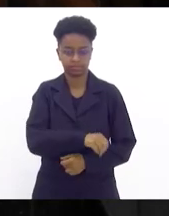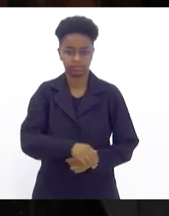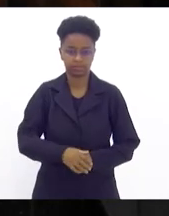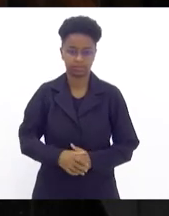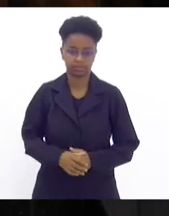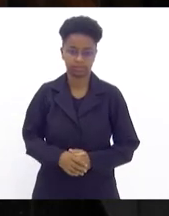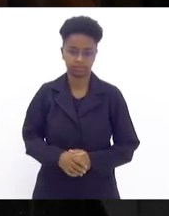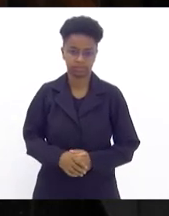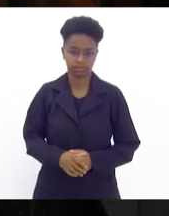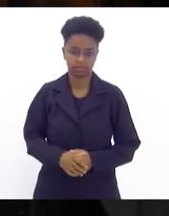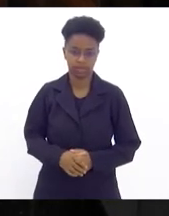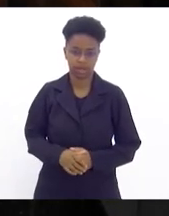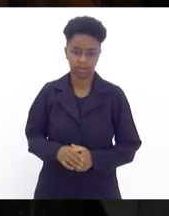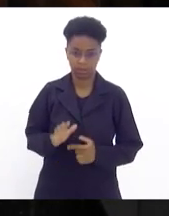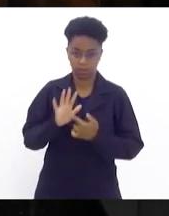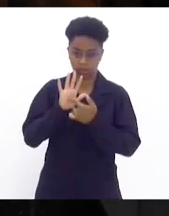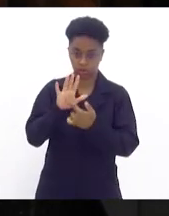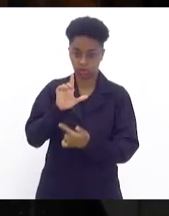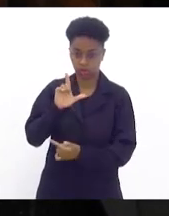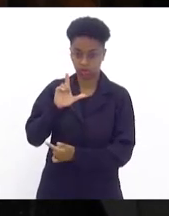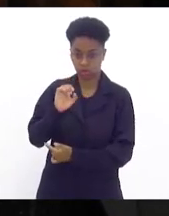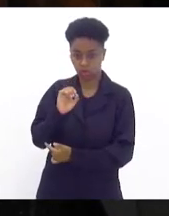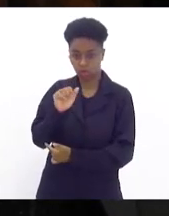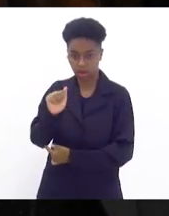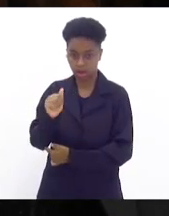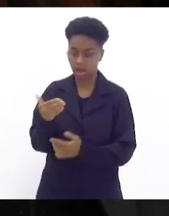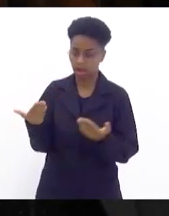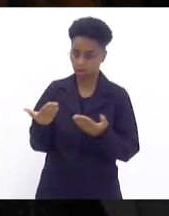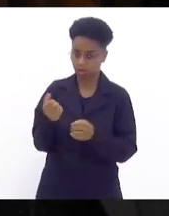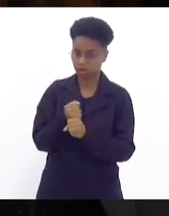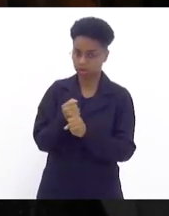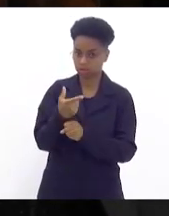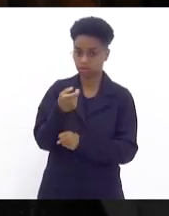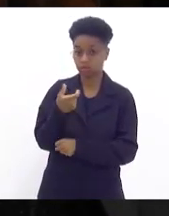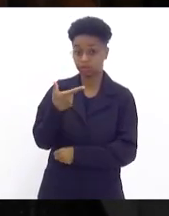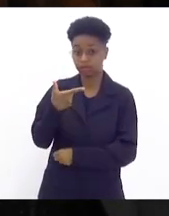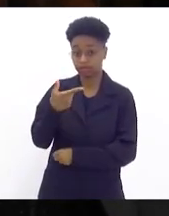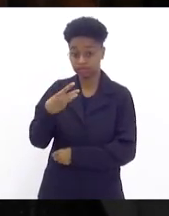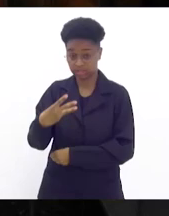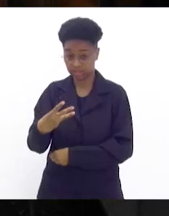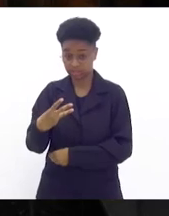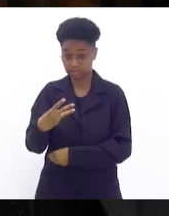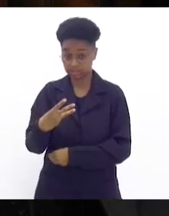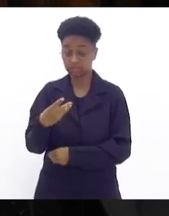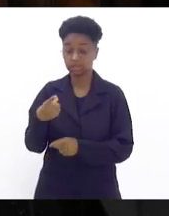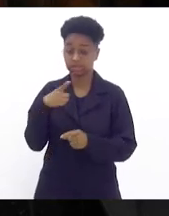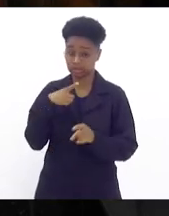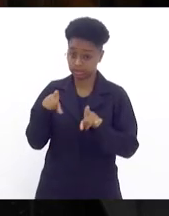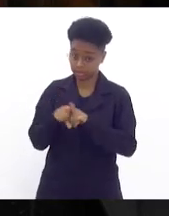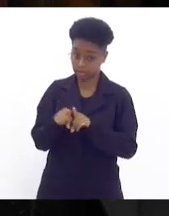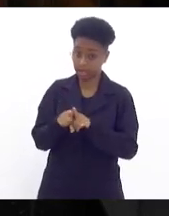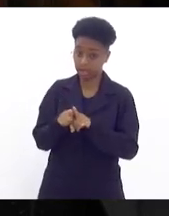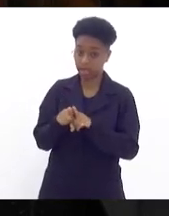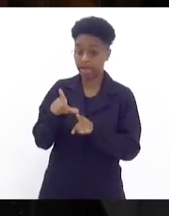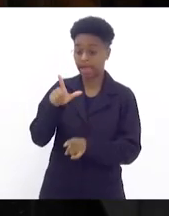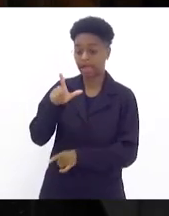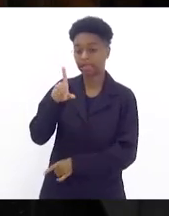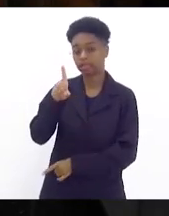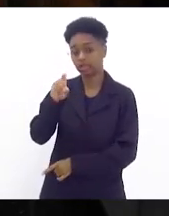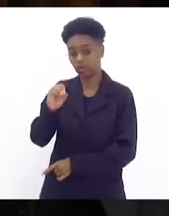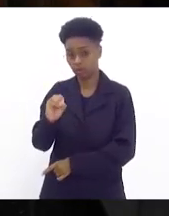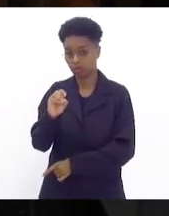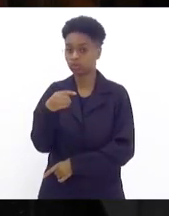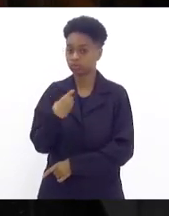na lua desse ano já aprovada como está na LDO que nós vamos aprovar